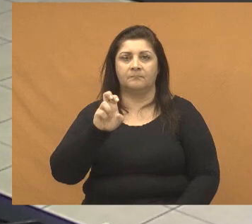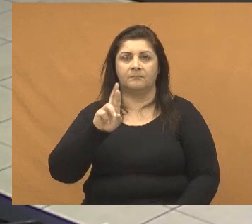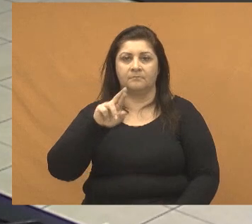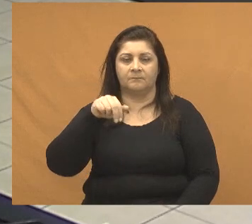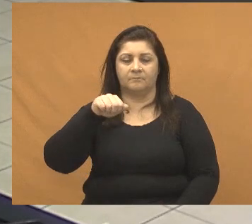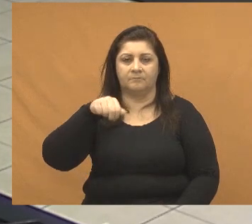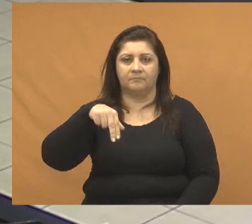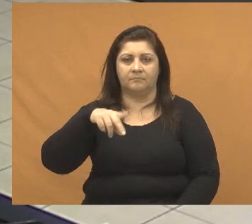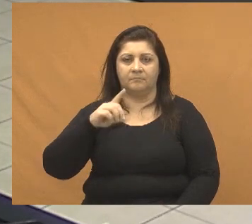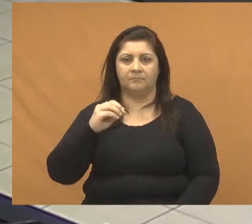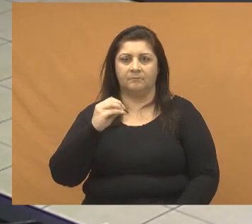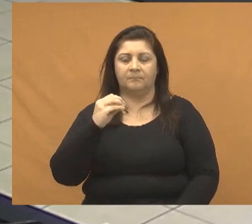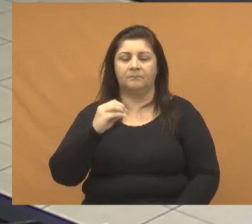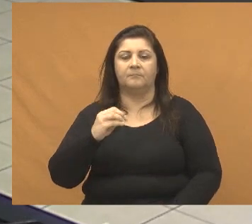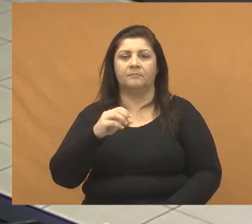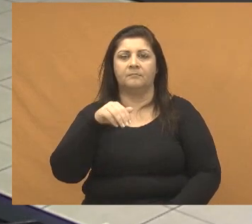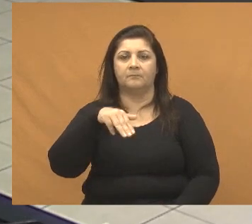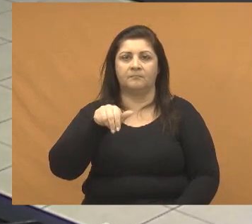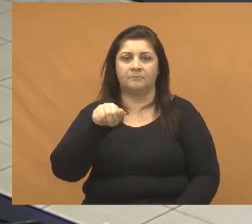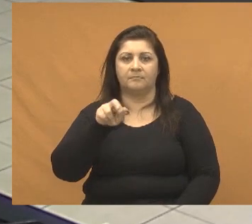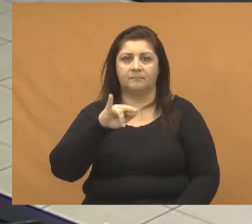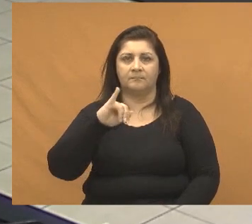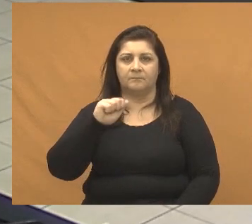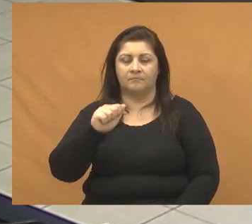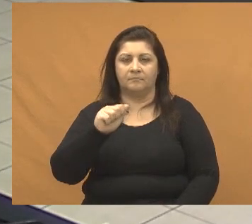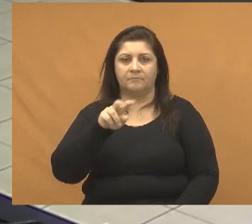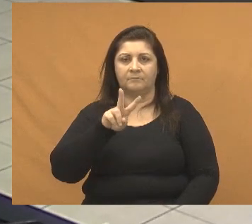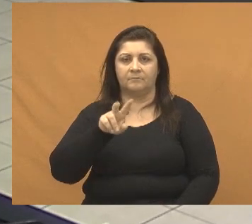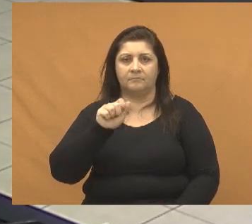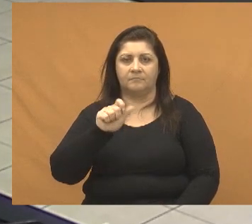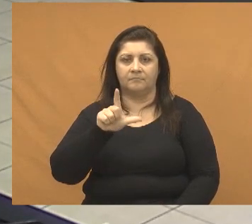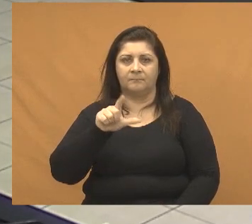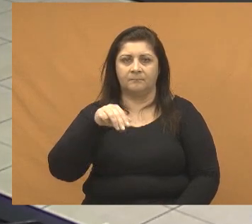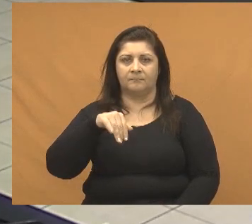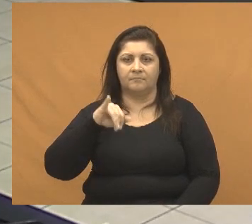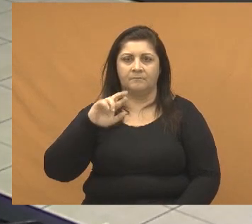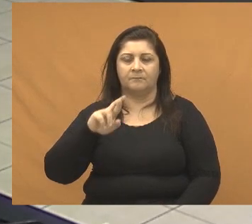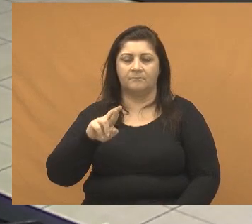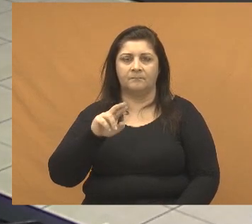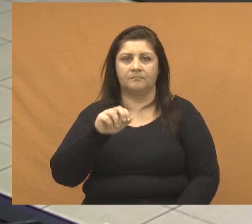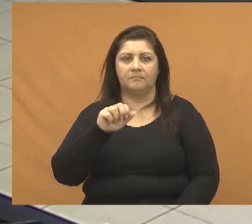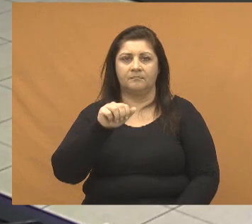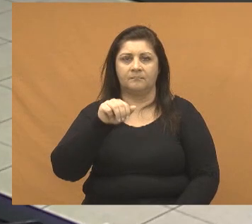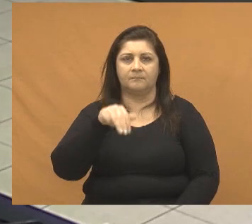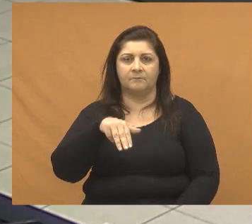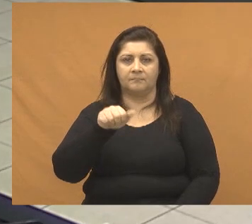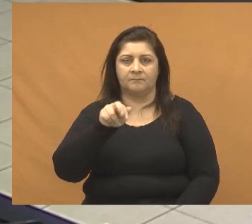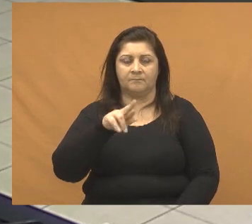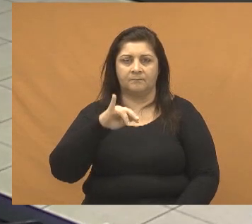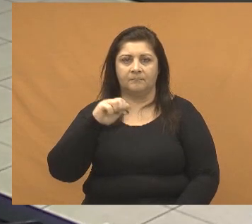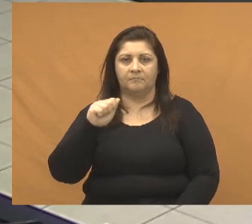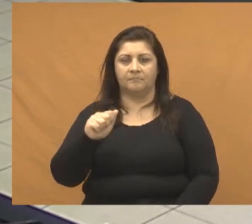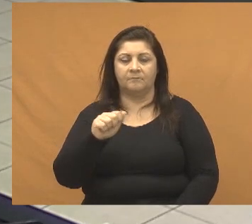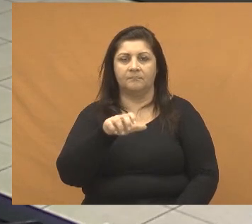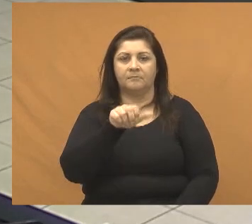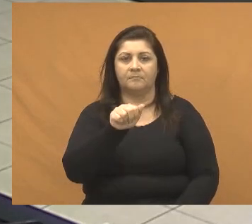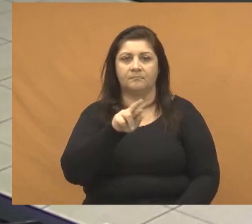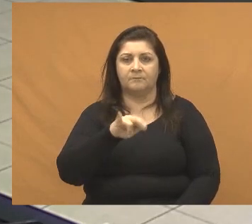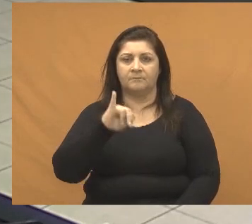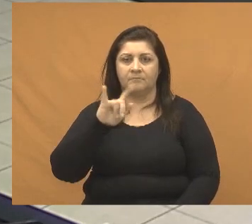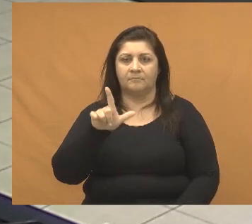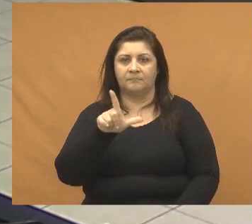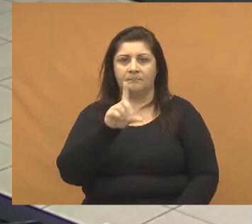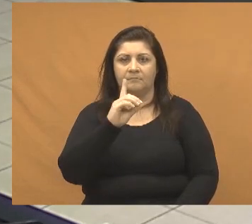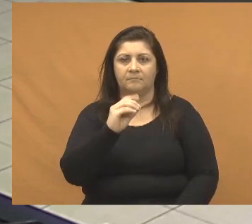Santos, Paulinho dos Condutores, Valmir do Parque Meia Lua, Arildo Batista e Luiz